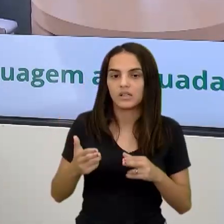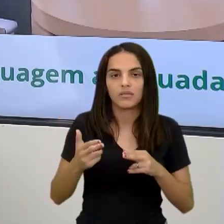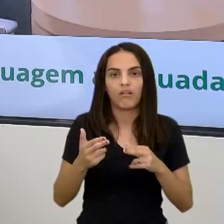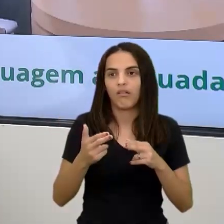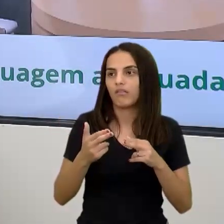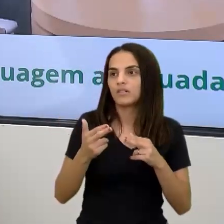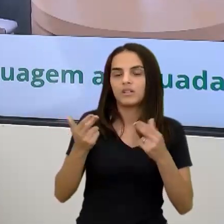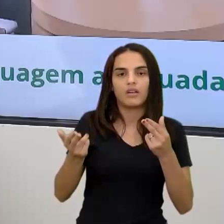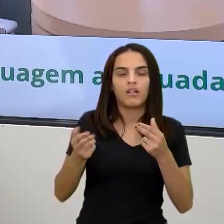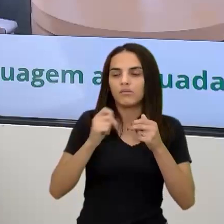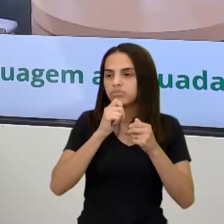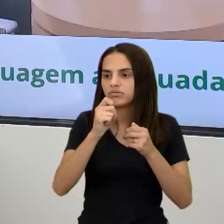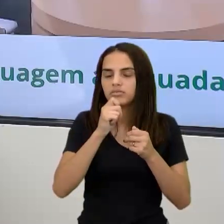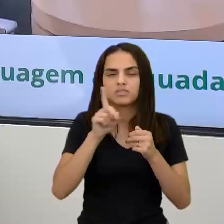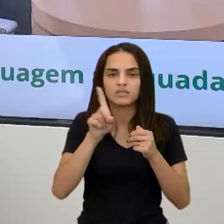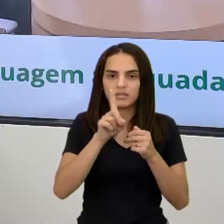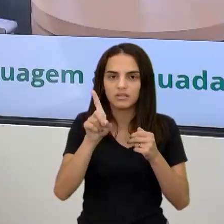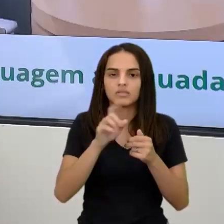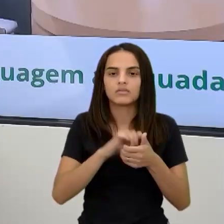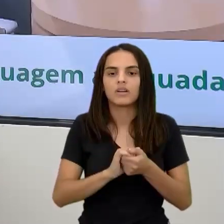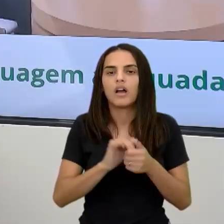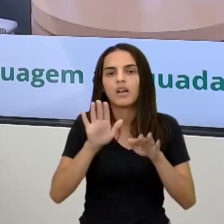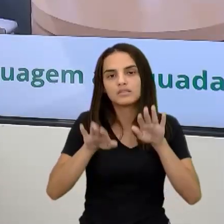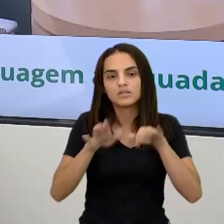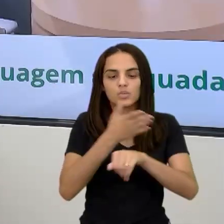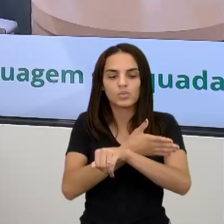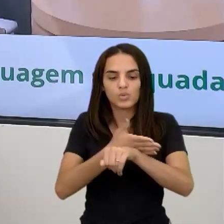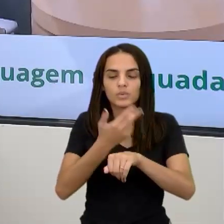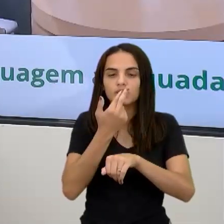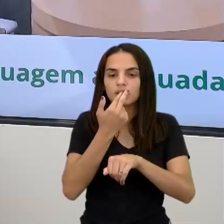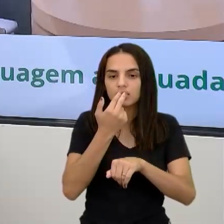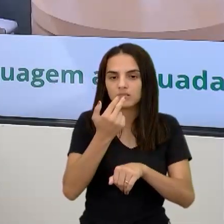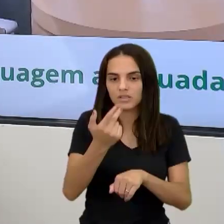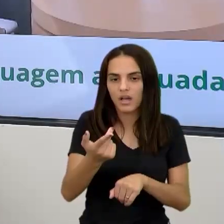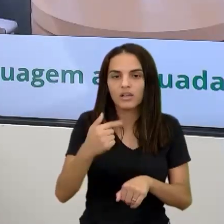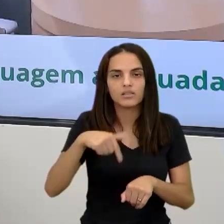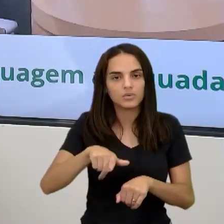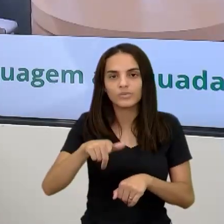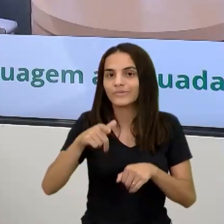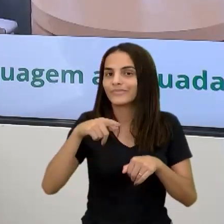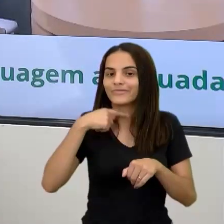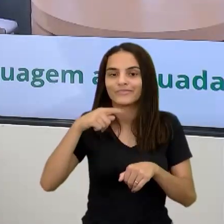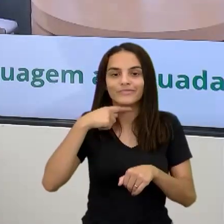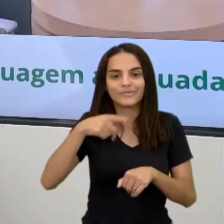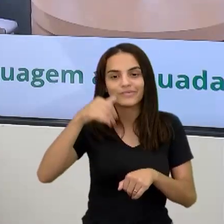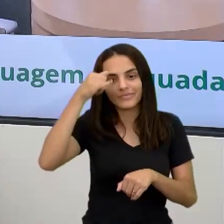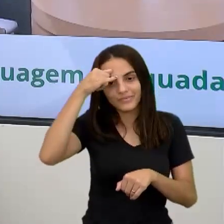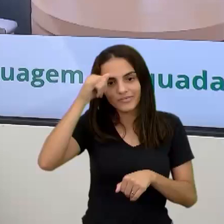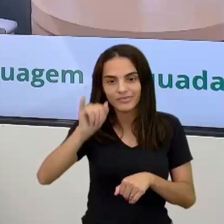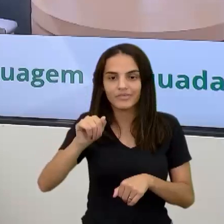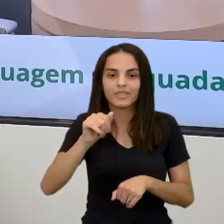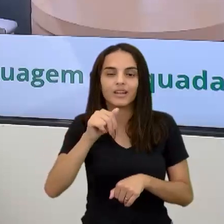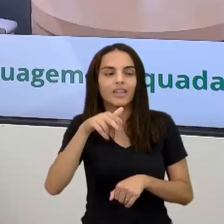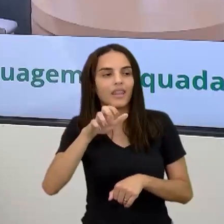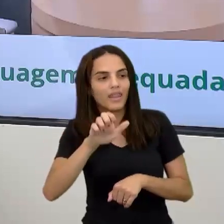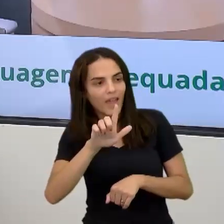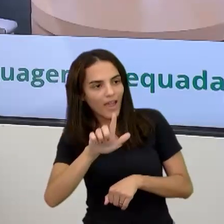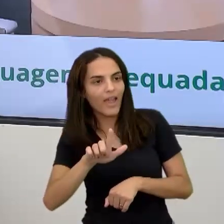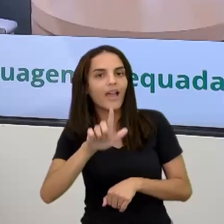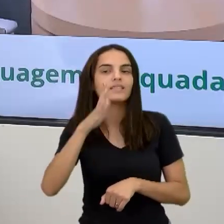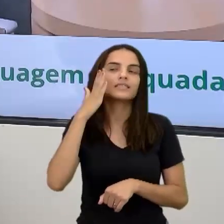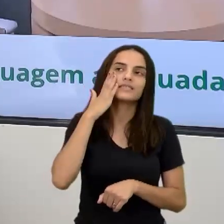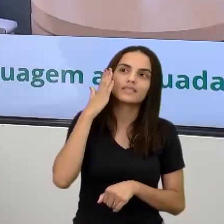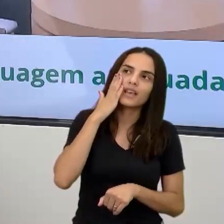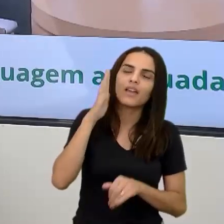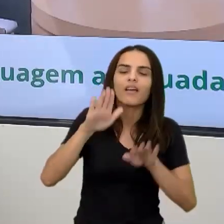não é isso. Alguns vícios de linguagem, que é essas coisas que a gente tem no dia a dia, que a gente às vezes não consegue evitar, como esse sei... Às vezes